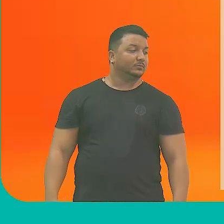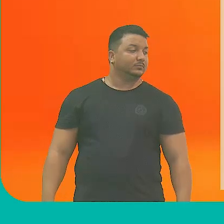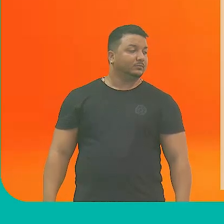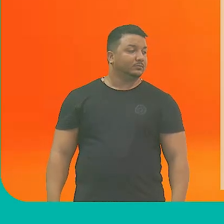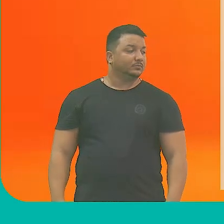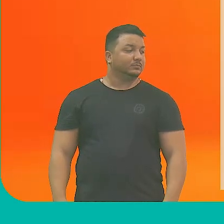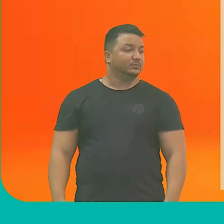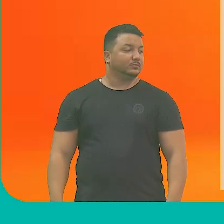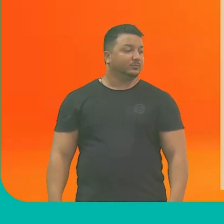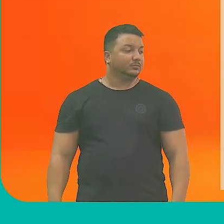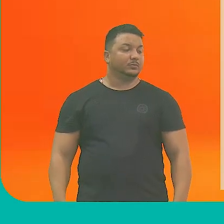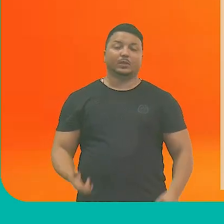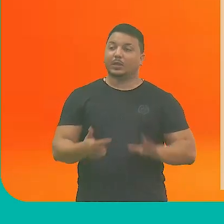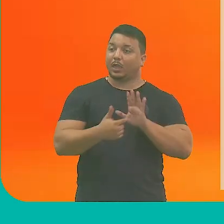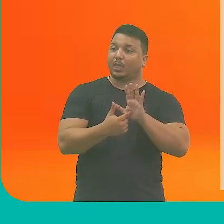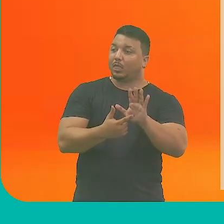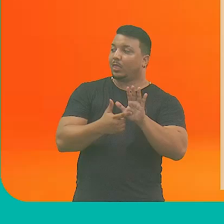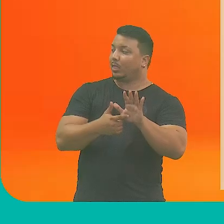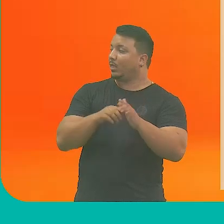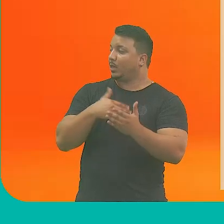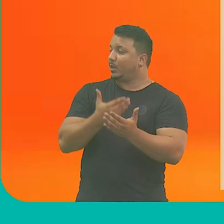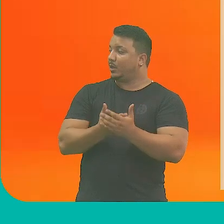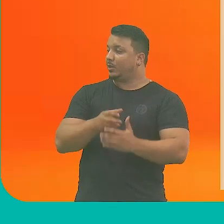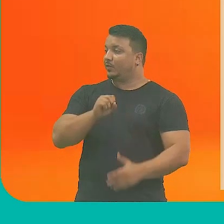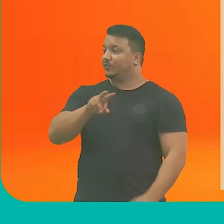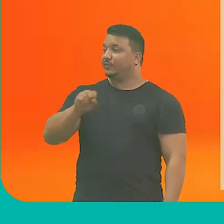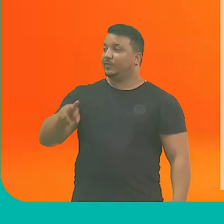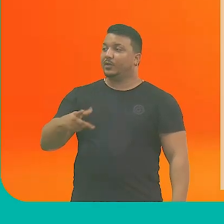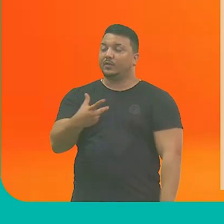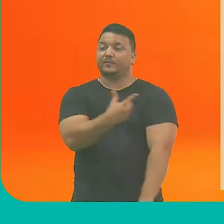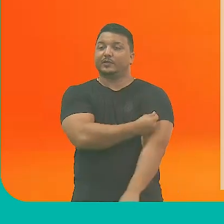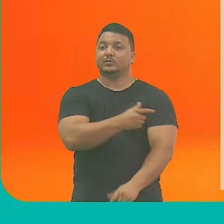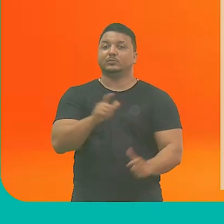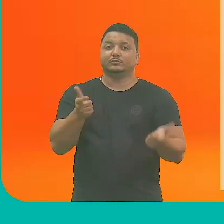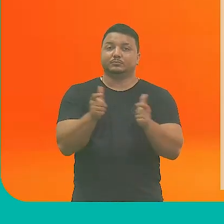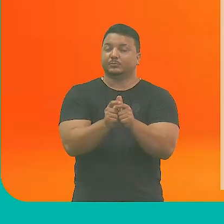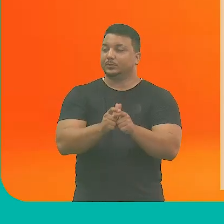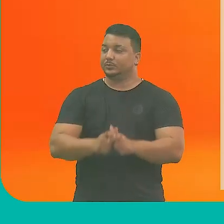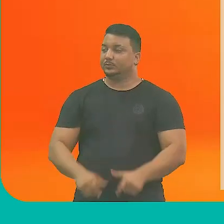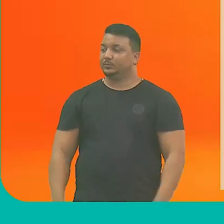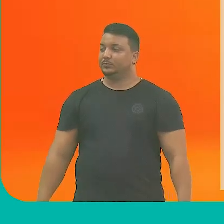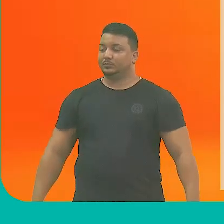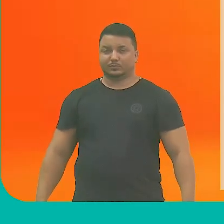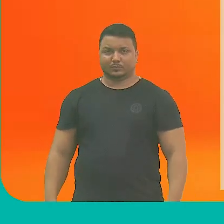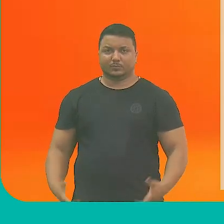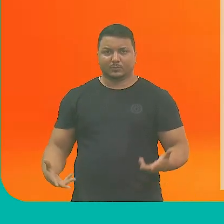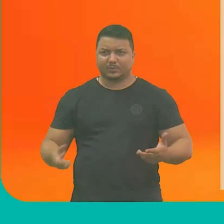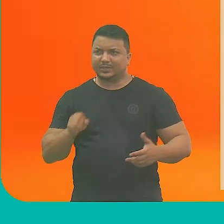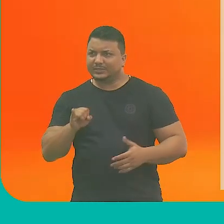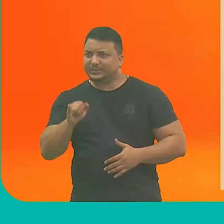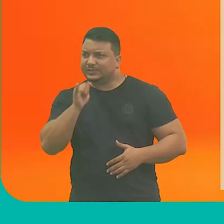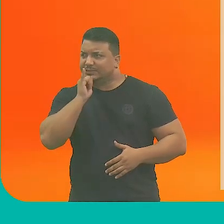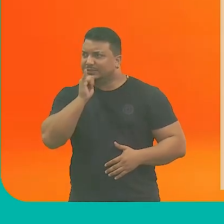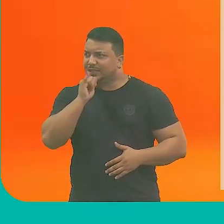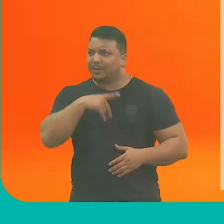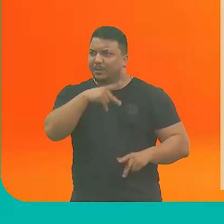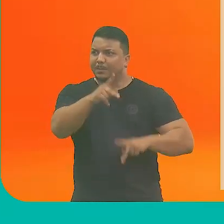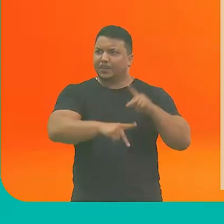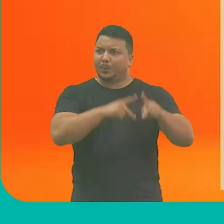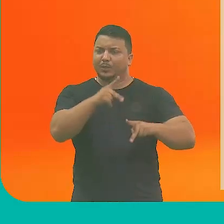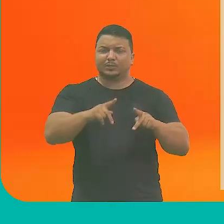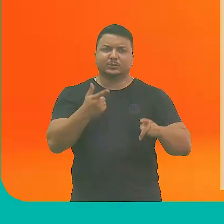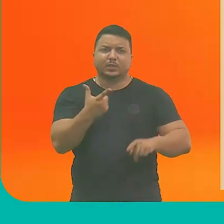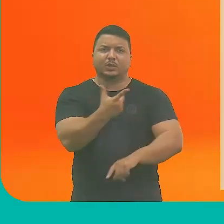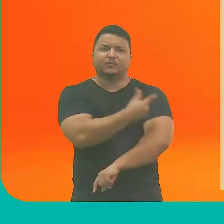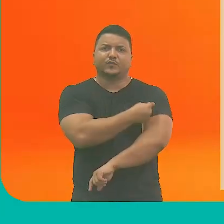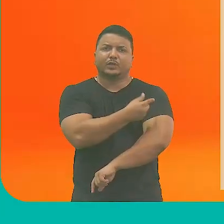Quem está mais exposta é a quem está menos imunizada. Se a população está